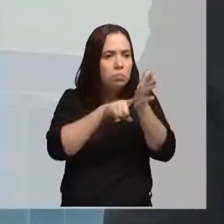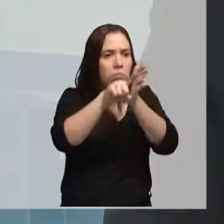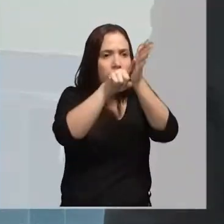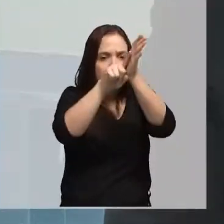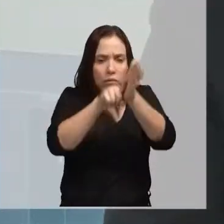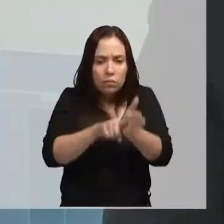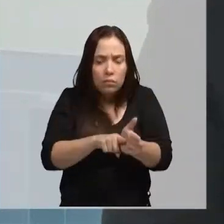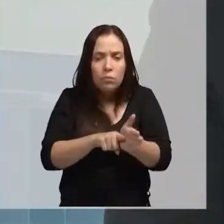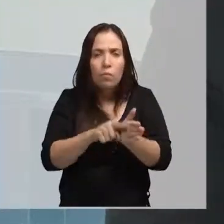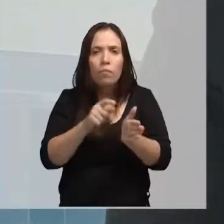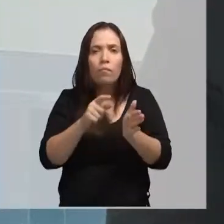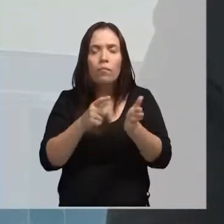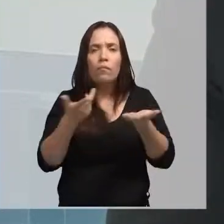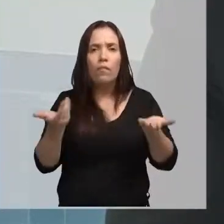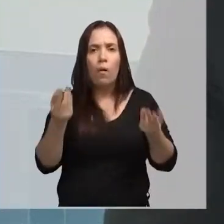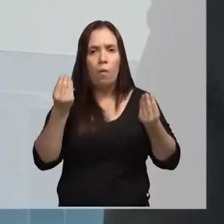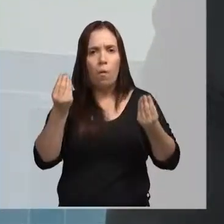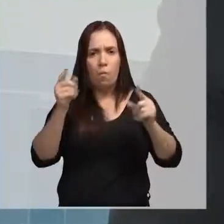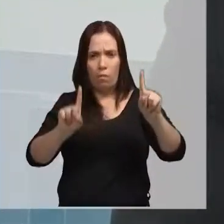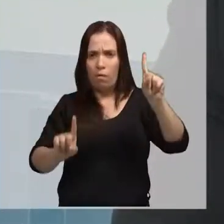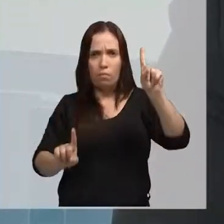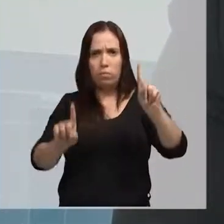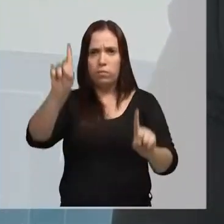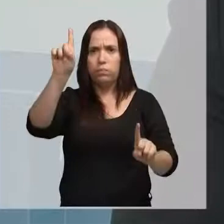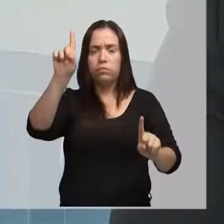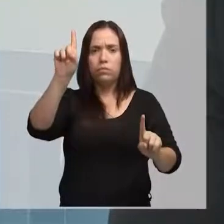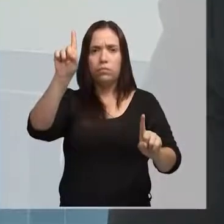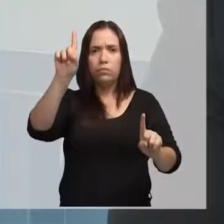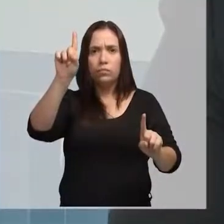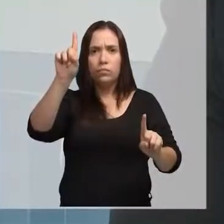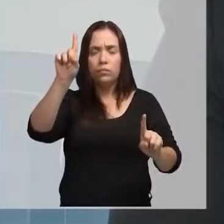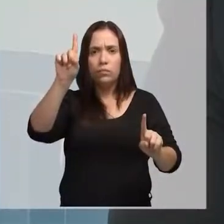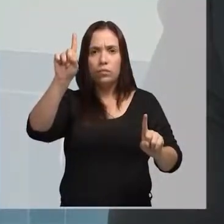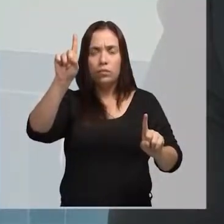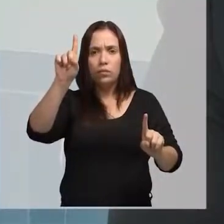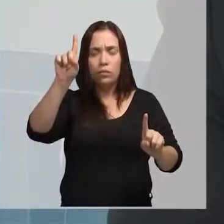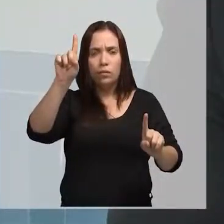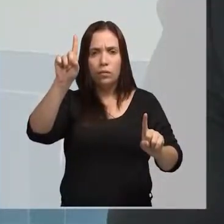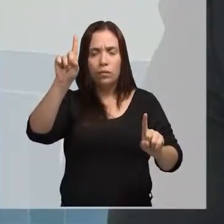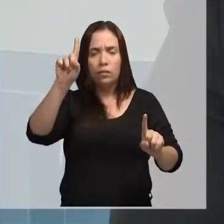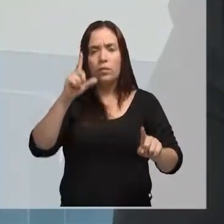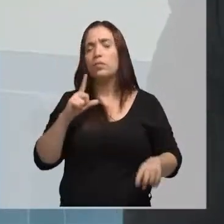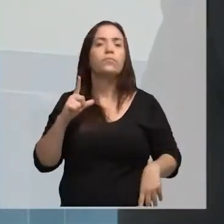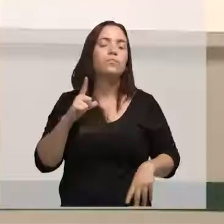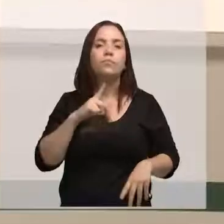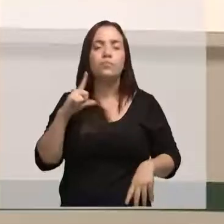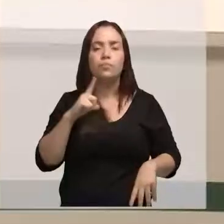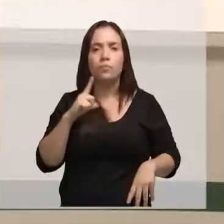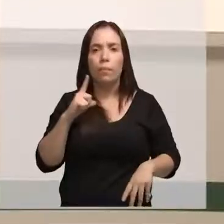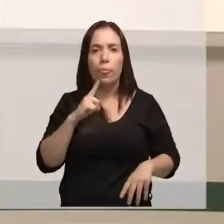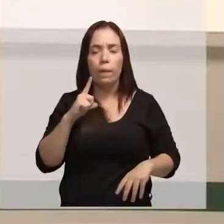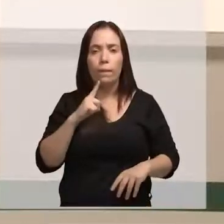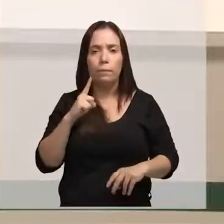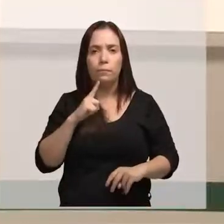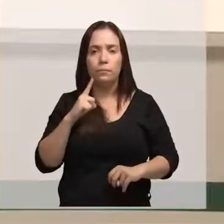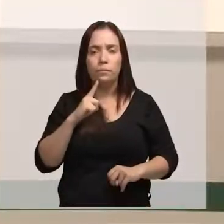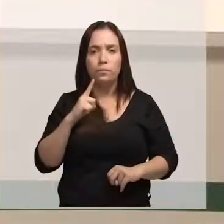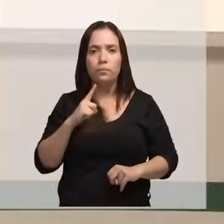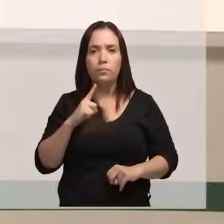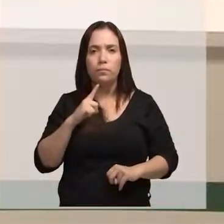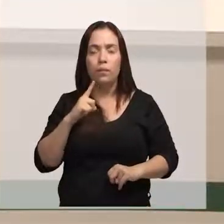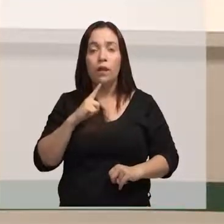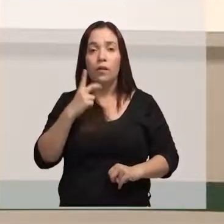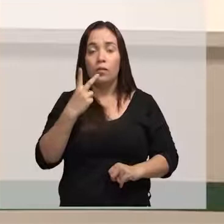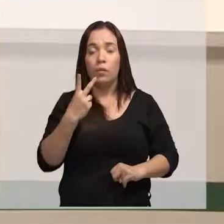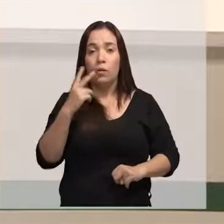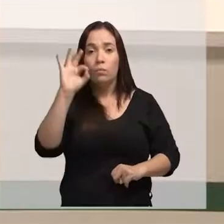Dias. E de uma hora para outra, o Amoedo passou a ter, sabe o quê, Luiz? 2%. 3% na espontânea. Na espontânea.